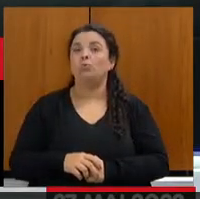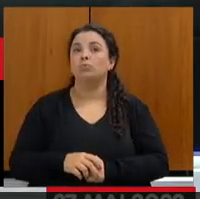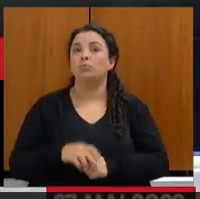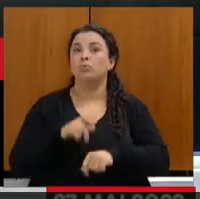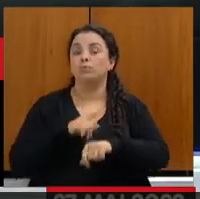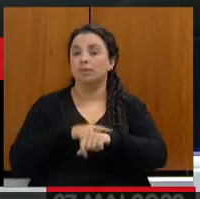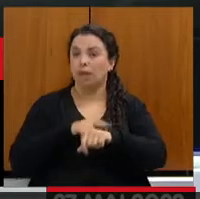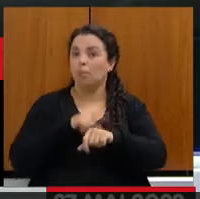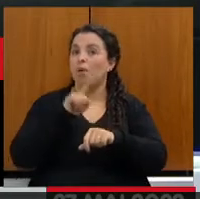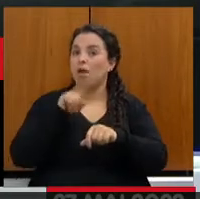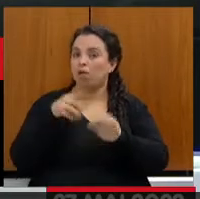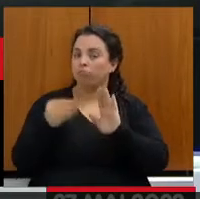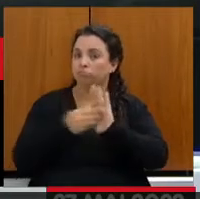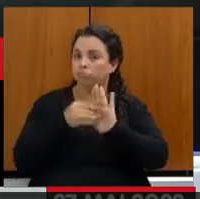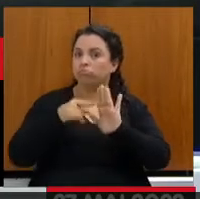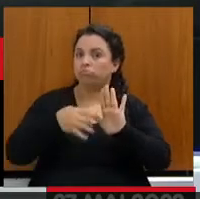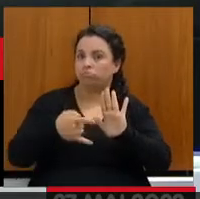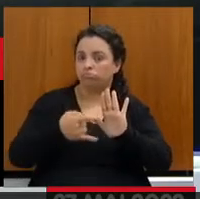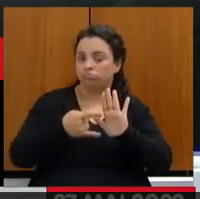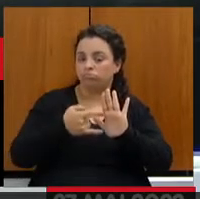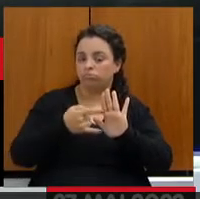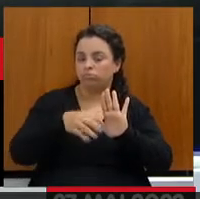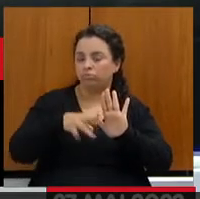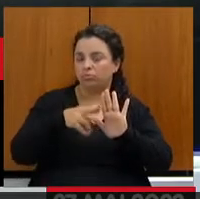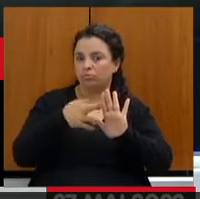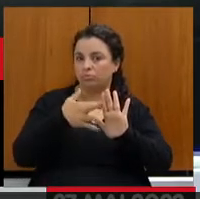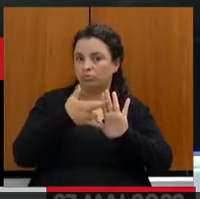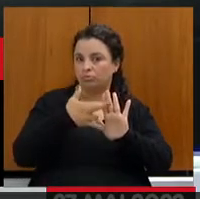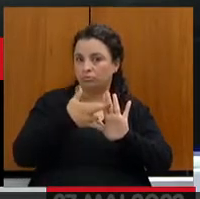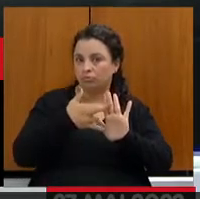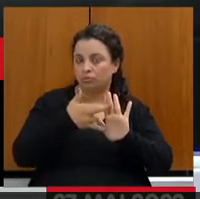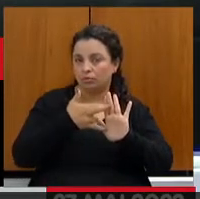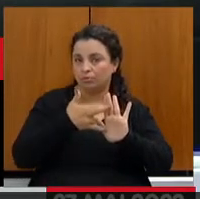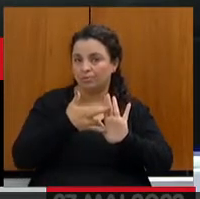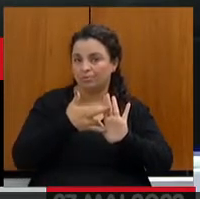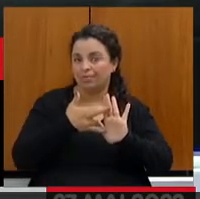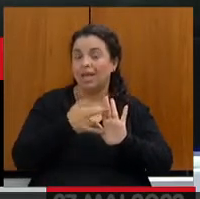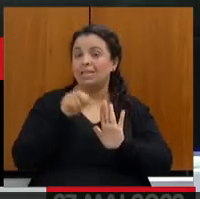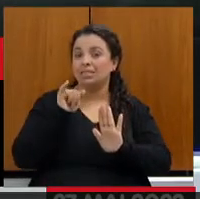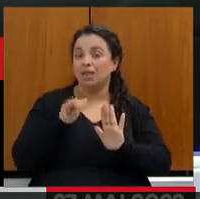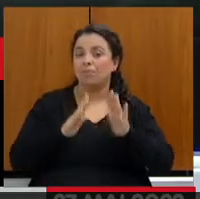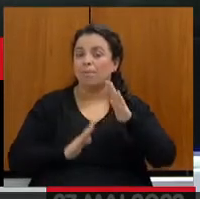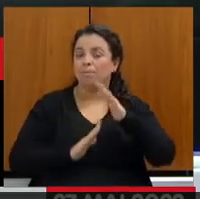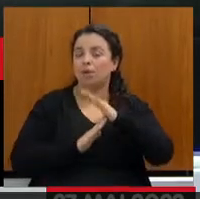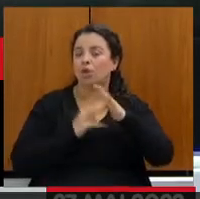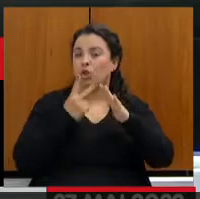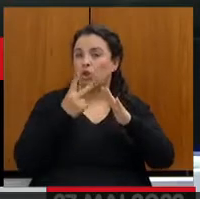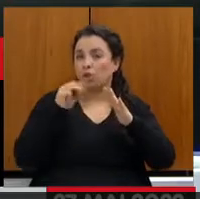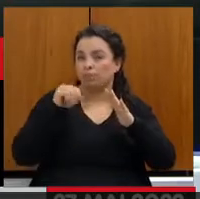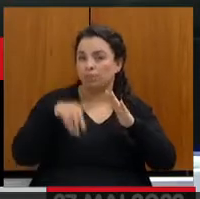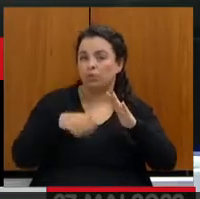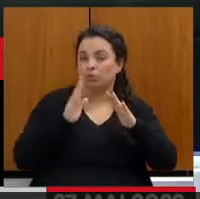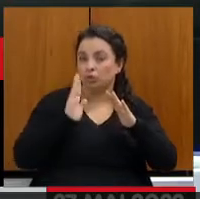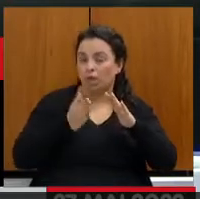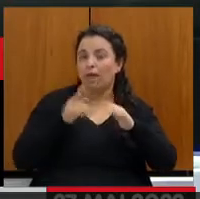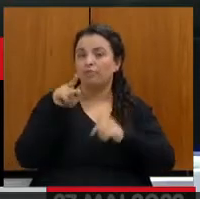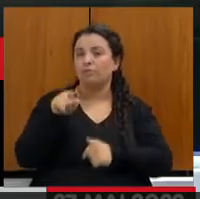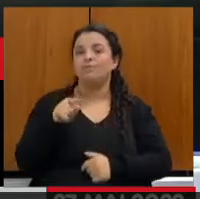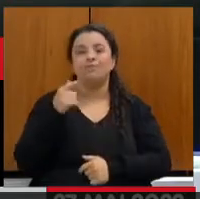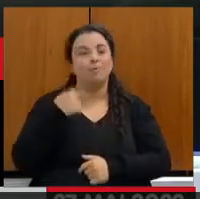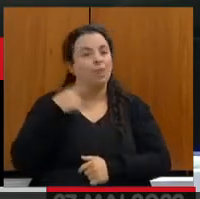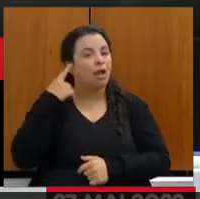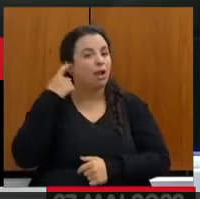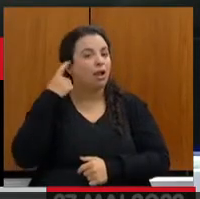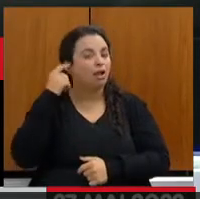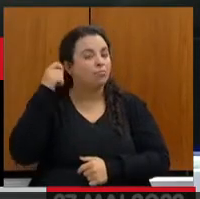ao completar os dois minutos vocês escutaram o sinal sonoro e vamos lembrar aí tá na hora